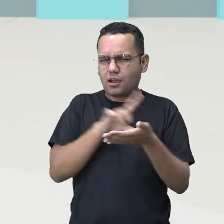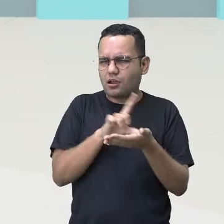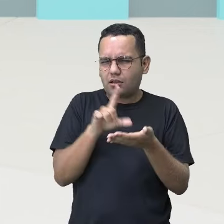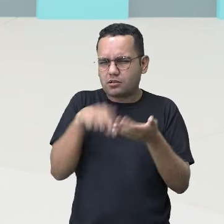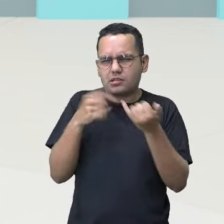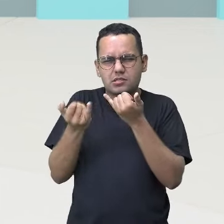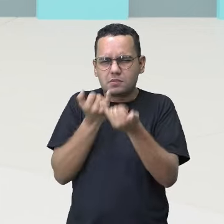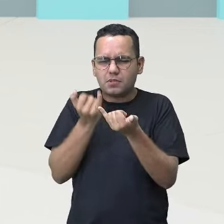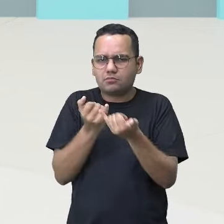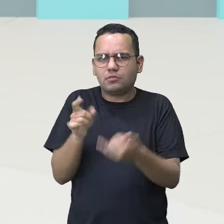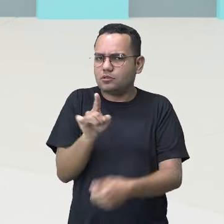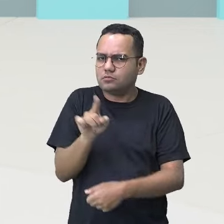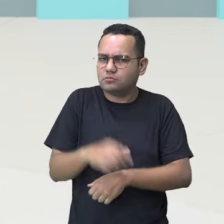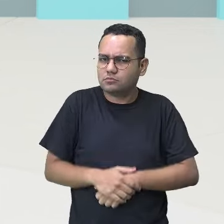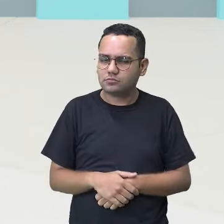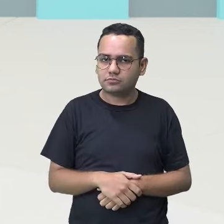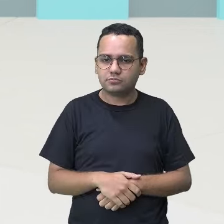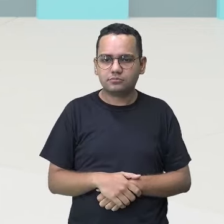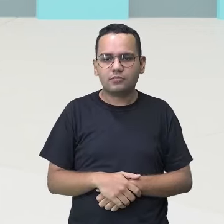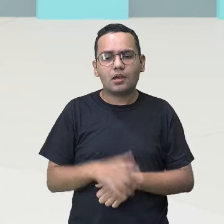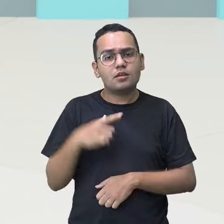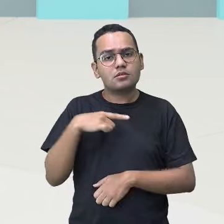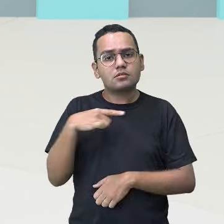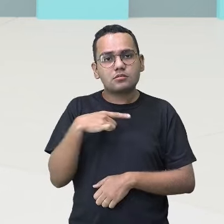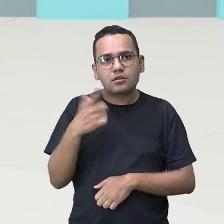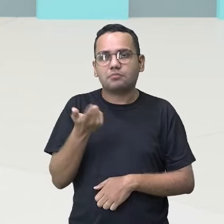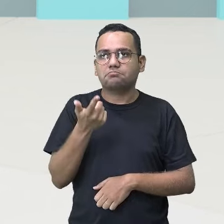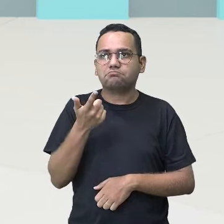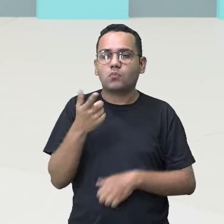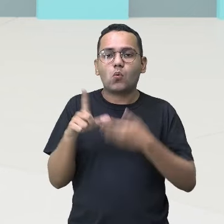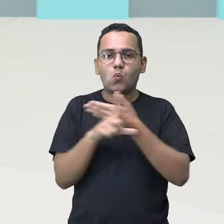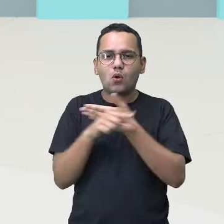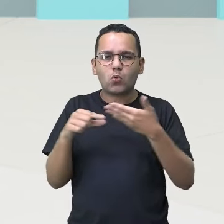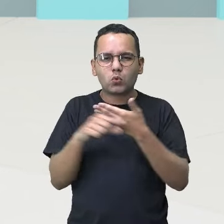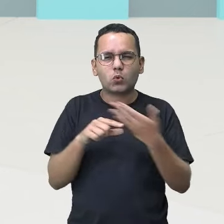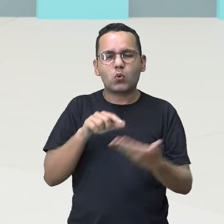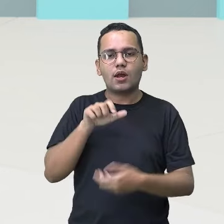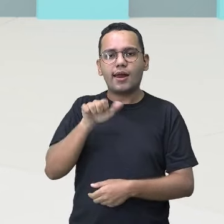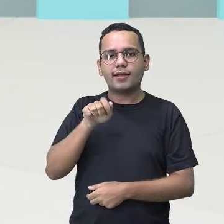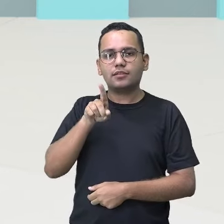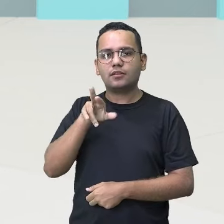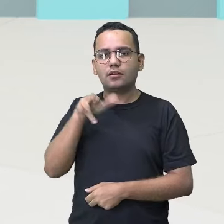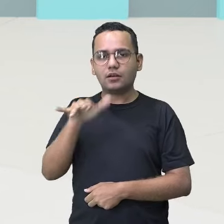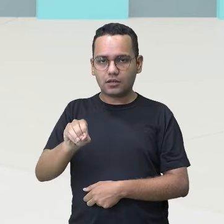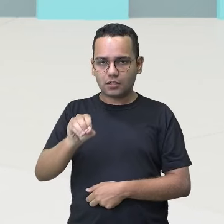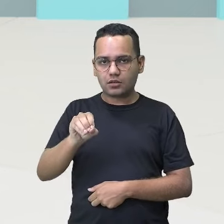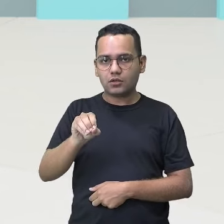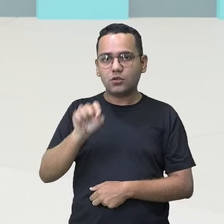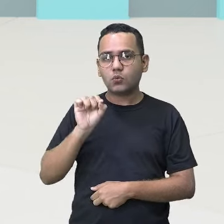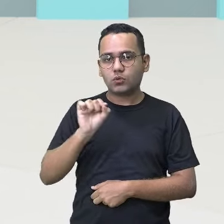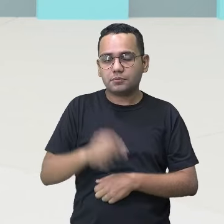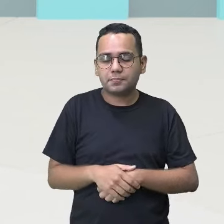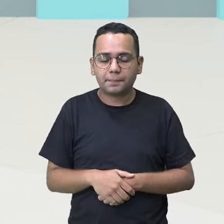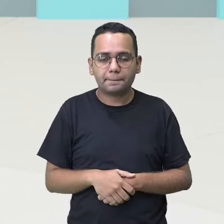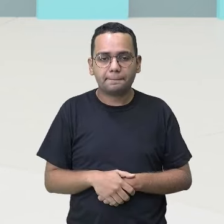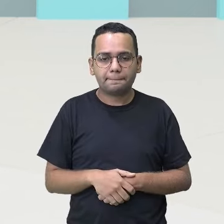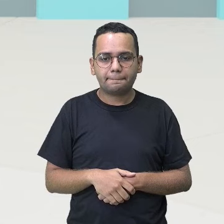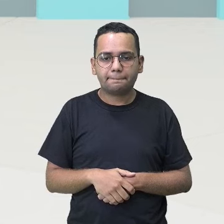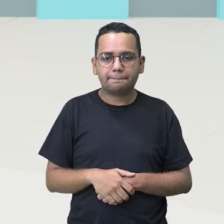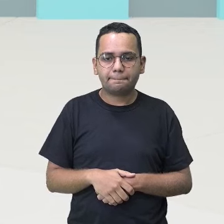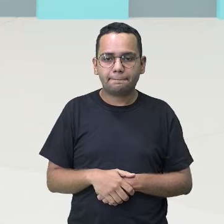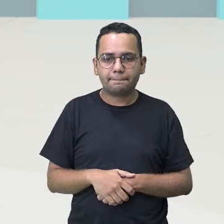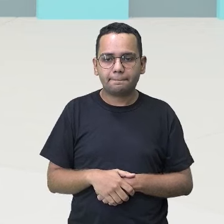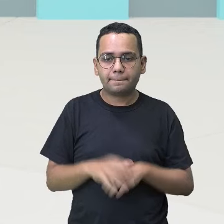quê o tem um gramático chamado Adriano cura que ele diz assim olha quando a oração no